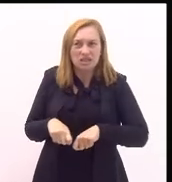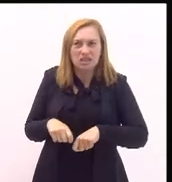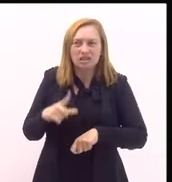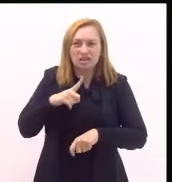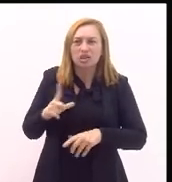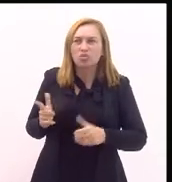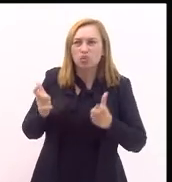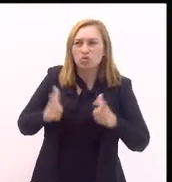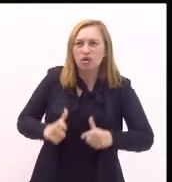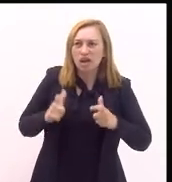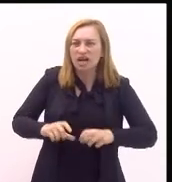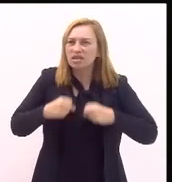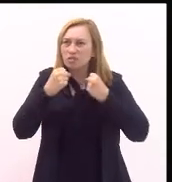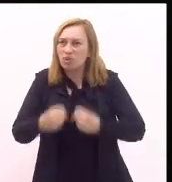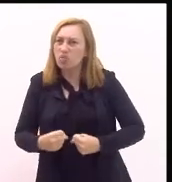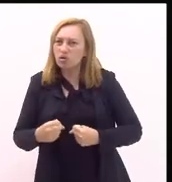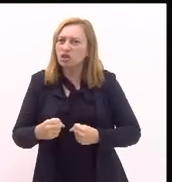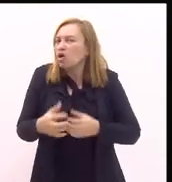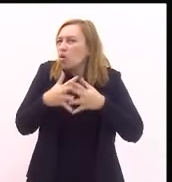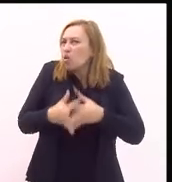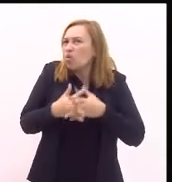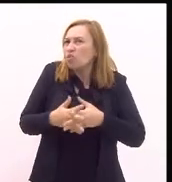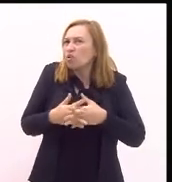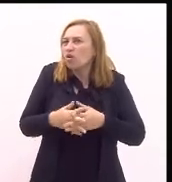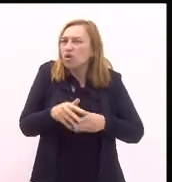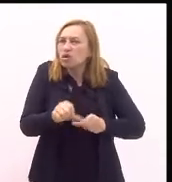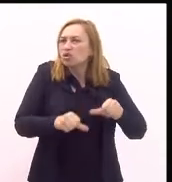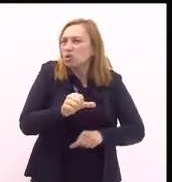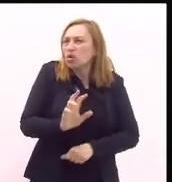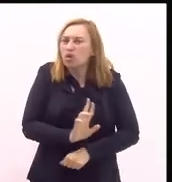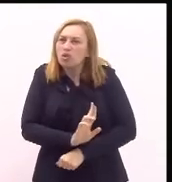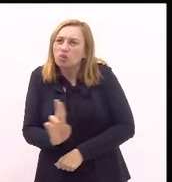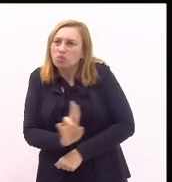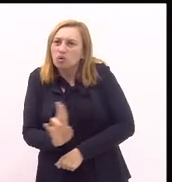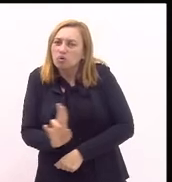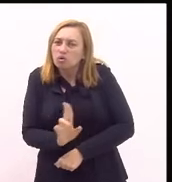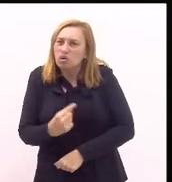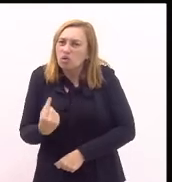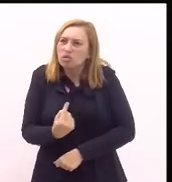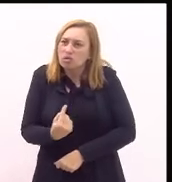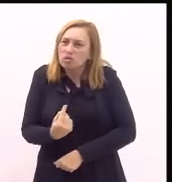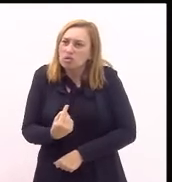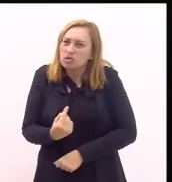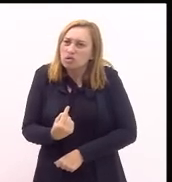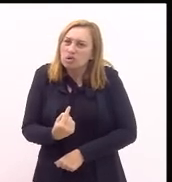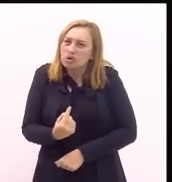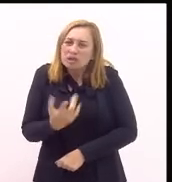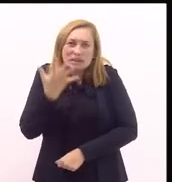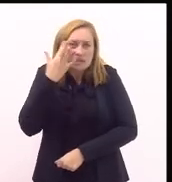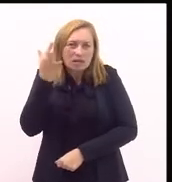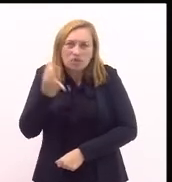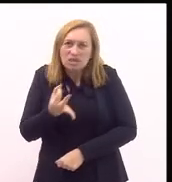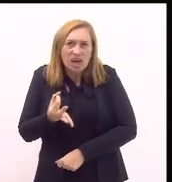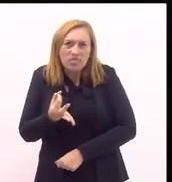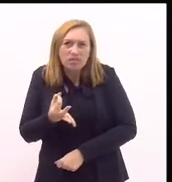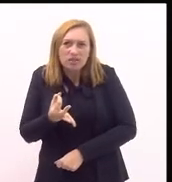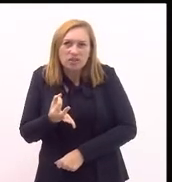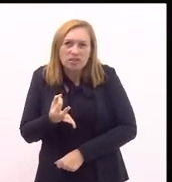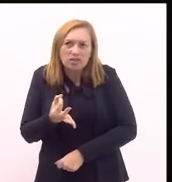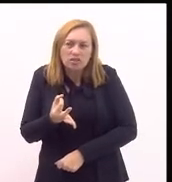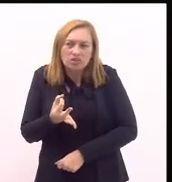ocupar um lugar poder nos confundem trocam os nossos nomes e não sabem